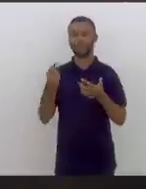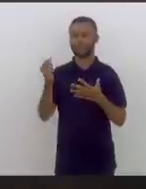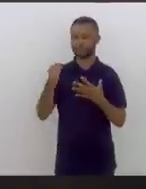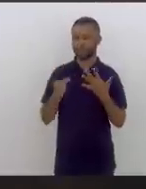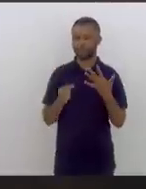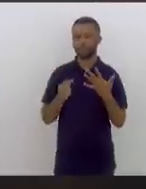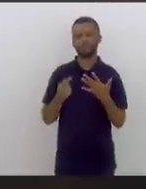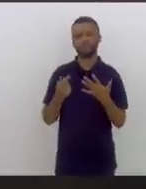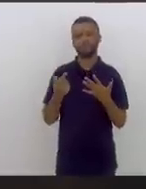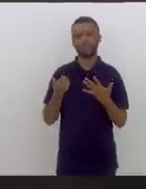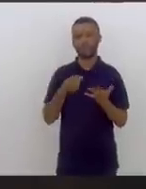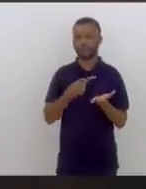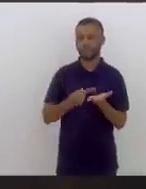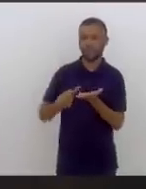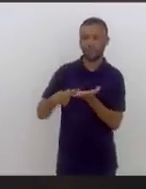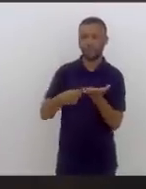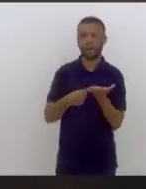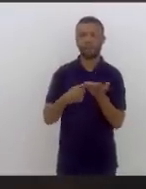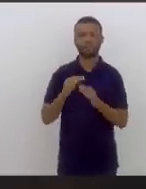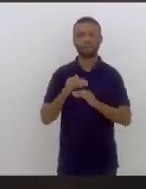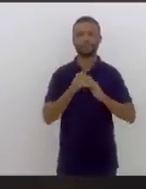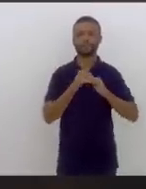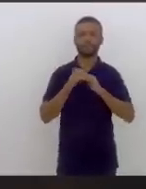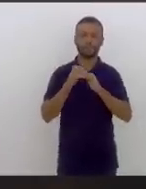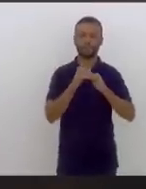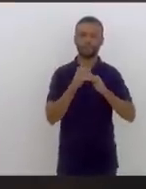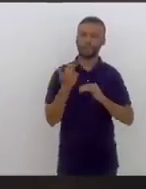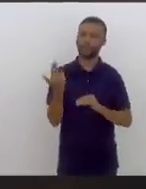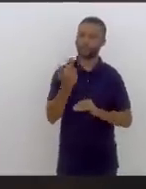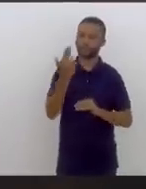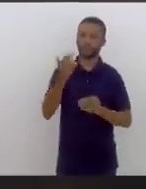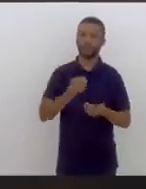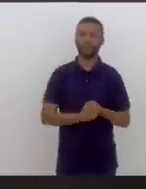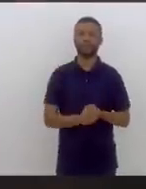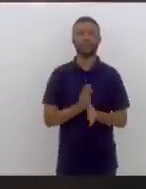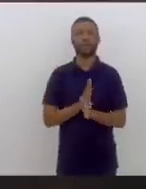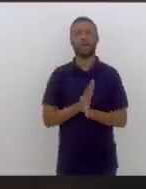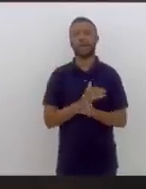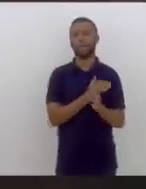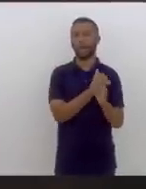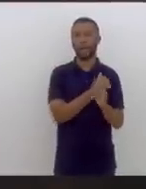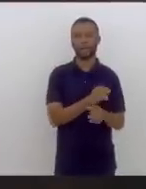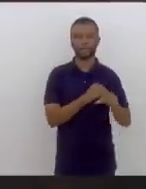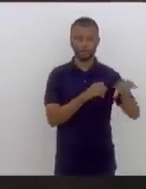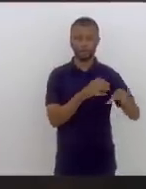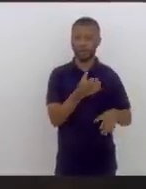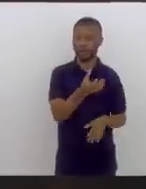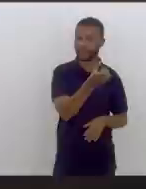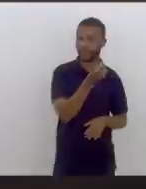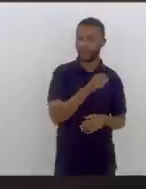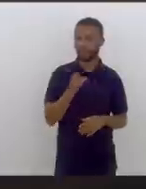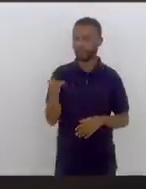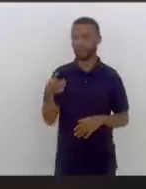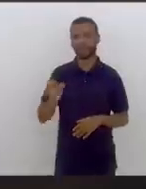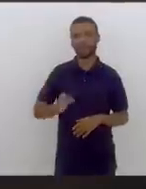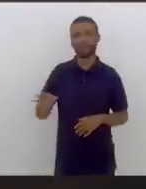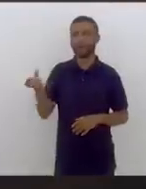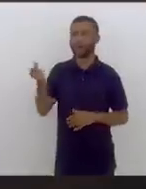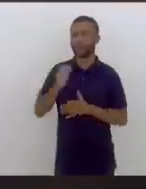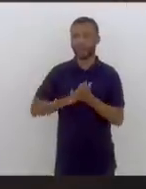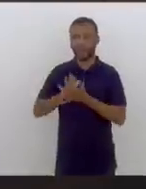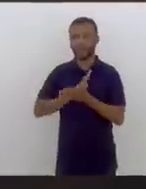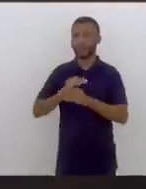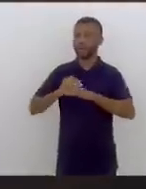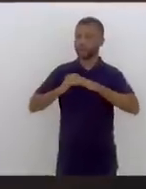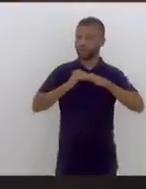um entendimento do denominador comum não vai dar para ficar do jeito que tá em aberto sendo que um lado recebe outro lado não recebe entendeu a